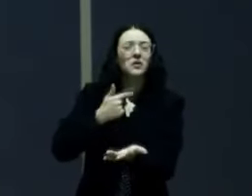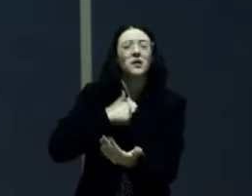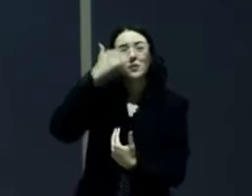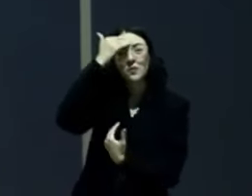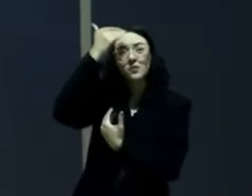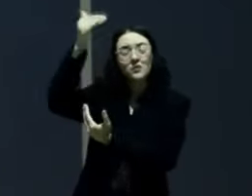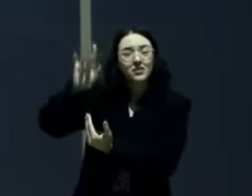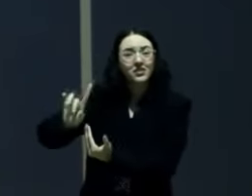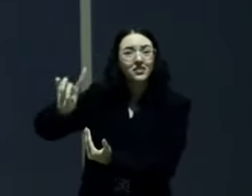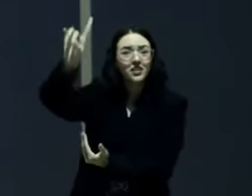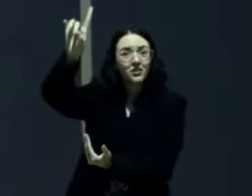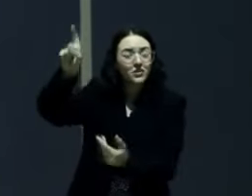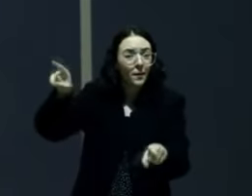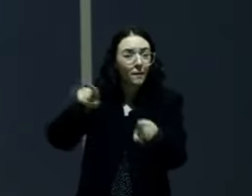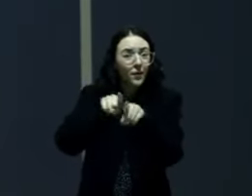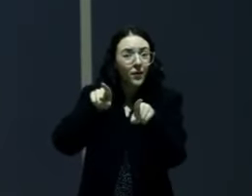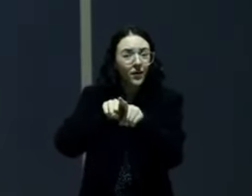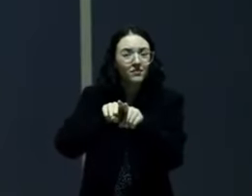Porque essa mesa me remete à comunhão.